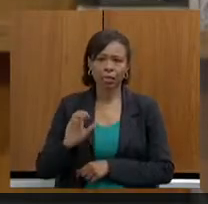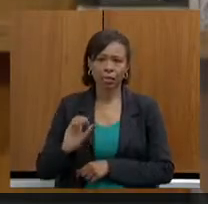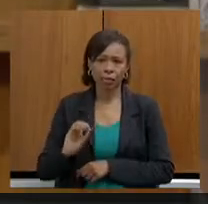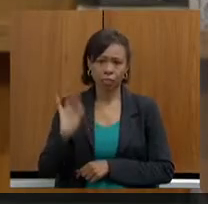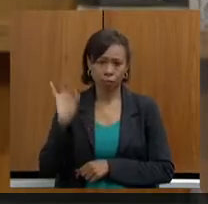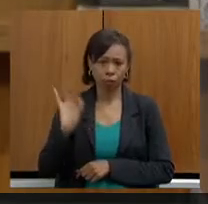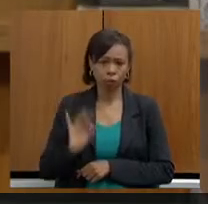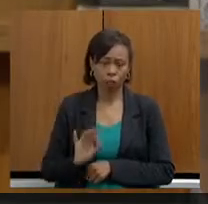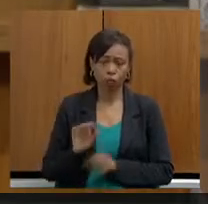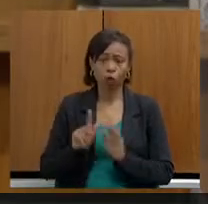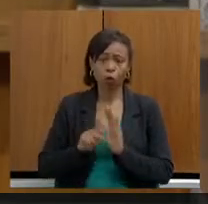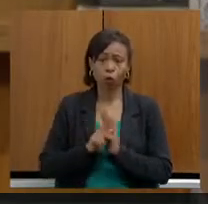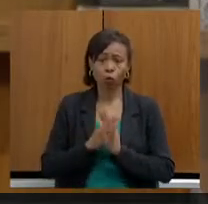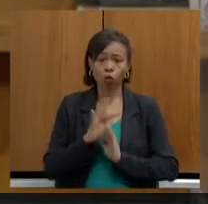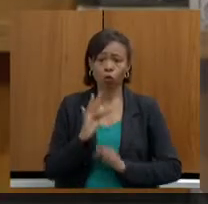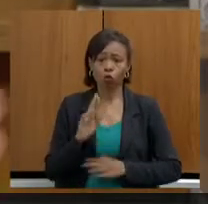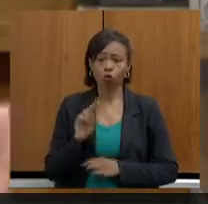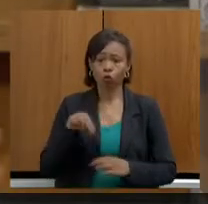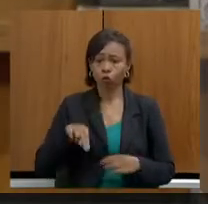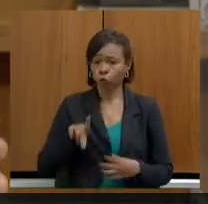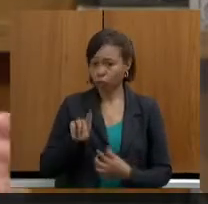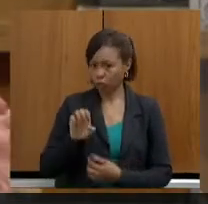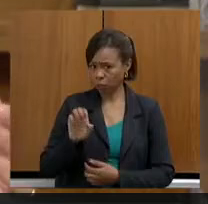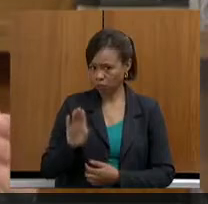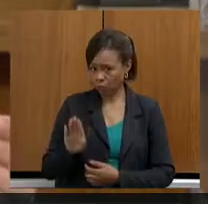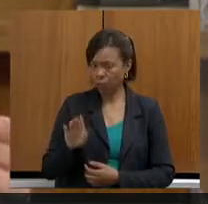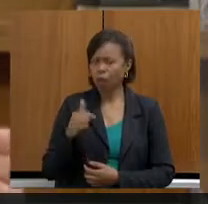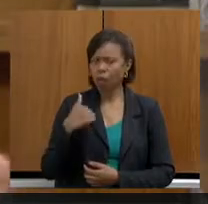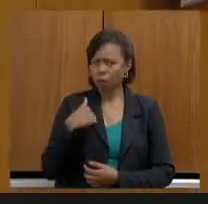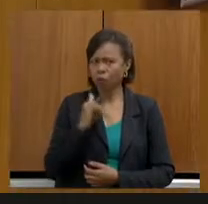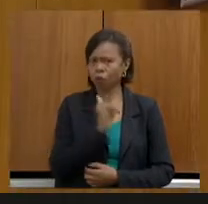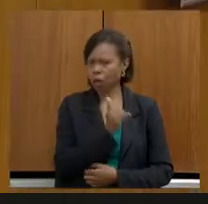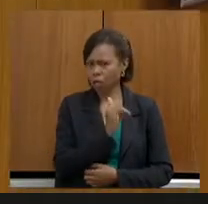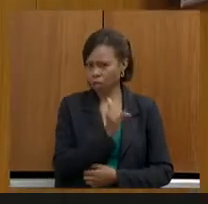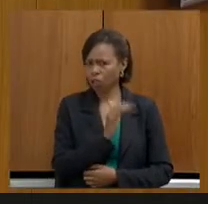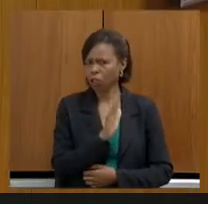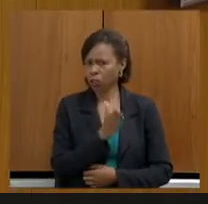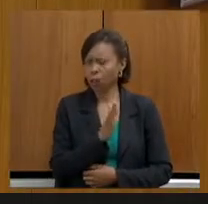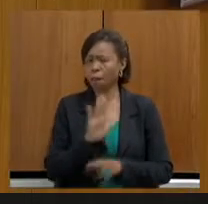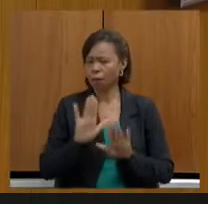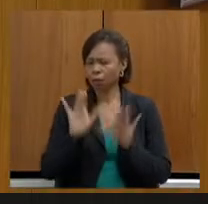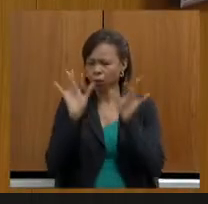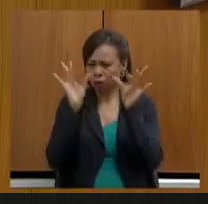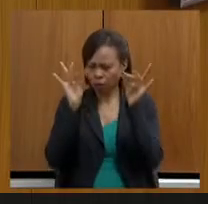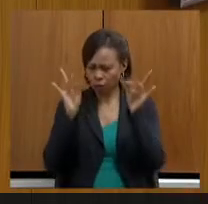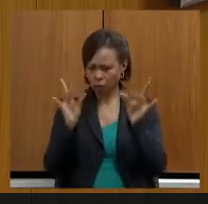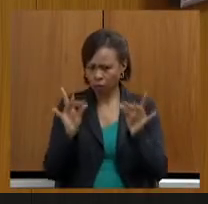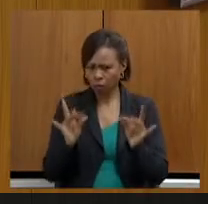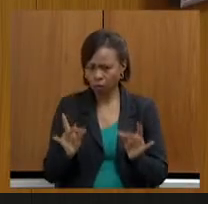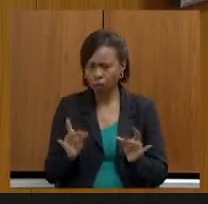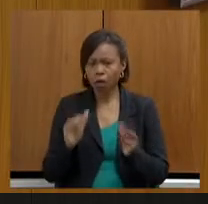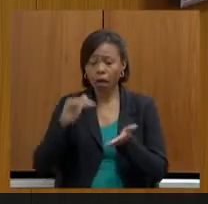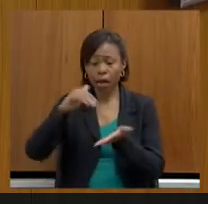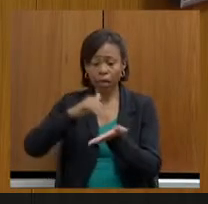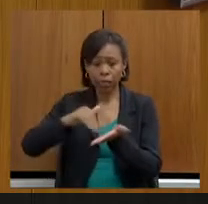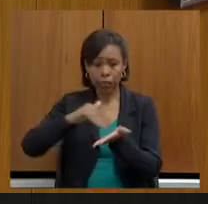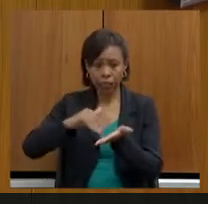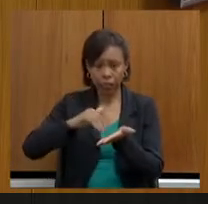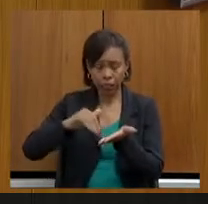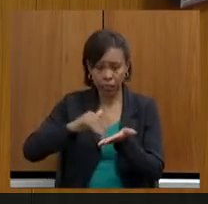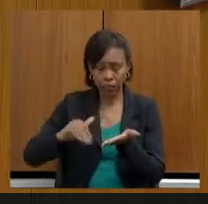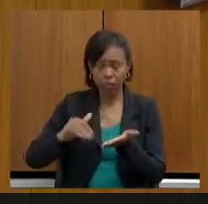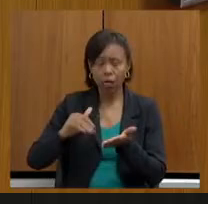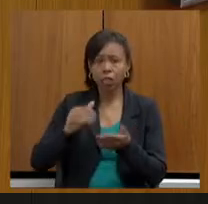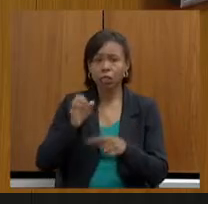Foi o que eu falei com a deputada Beatriz Cerqueira agora mas eu você eu vou detalhar mais aqui a Secretaria de Estado de Fazenda